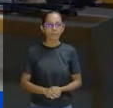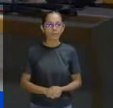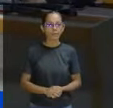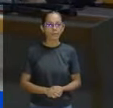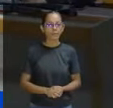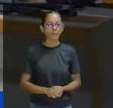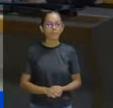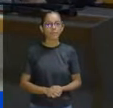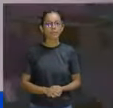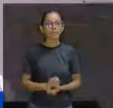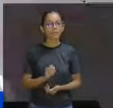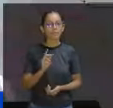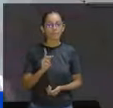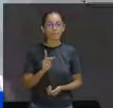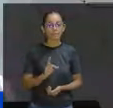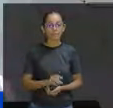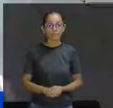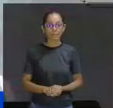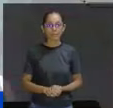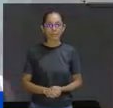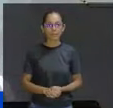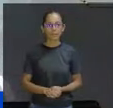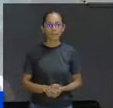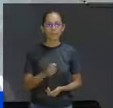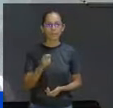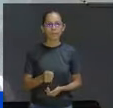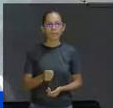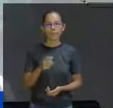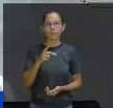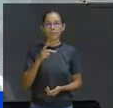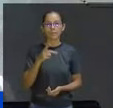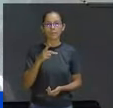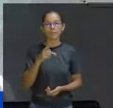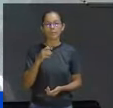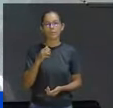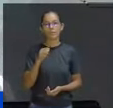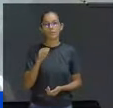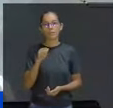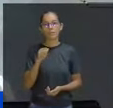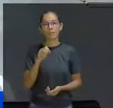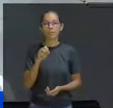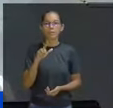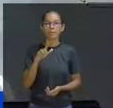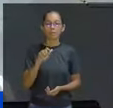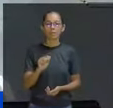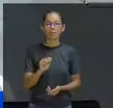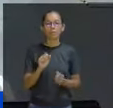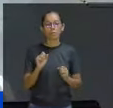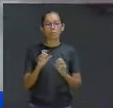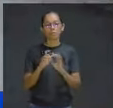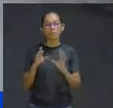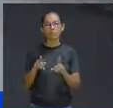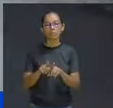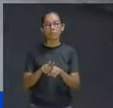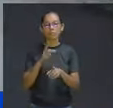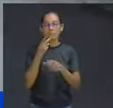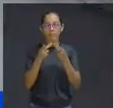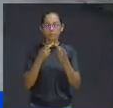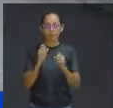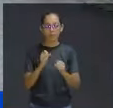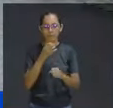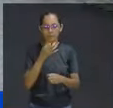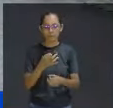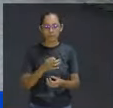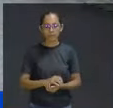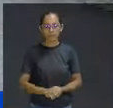opôs. Perfeito. A doutora Paola Santos é interessada, então, a Vossa Excelência...